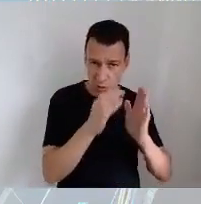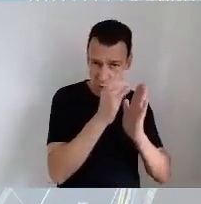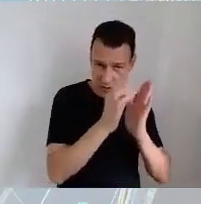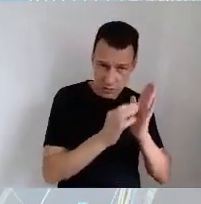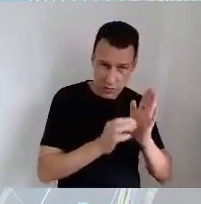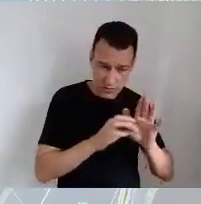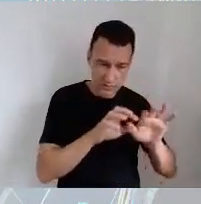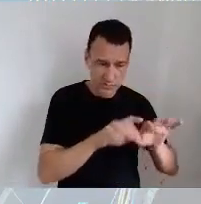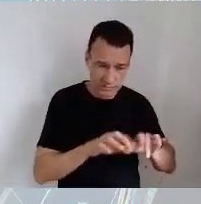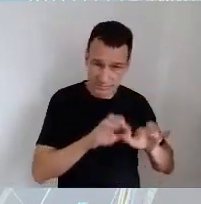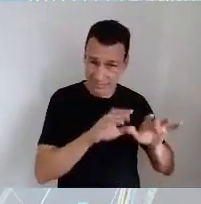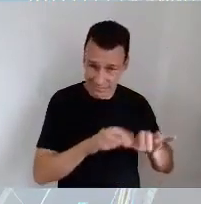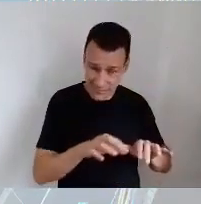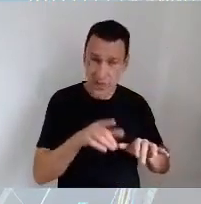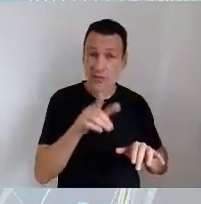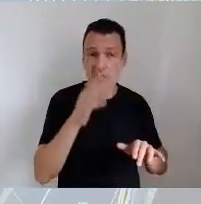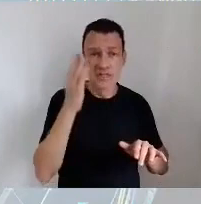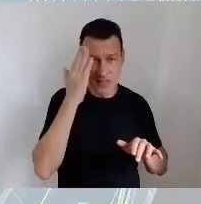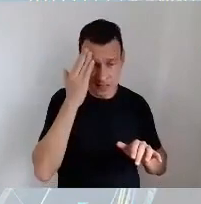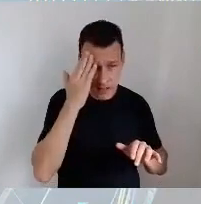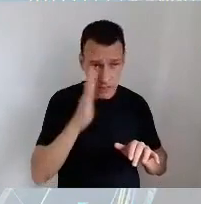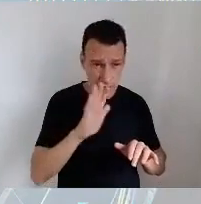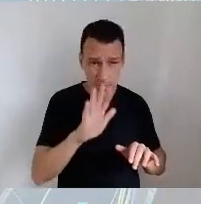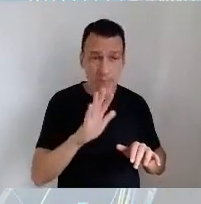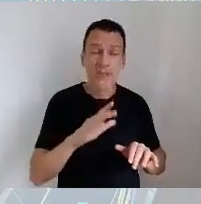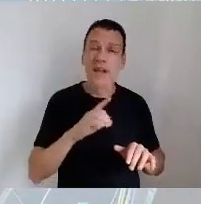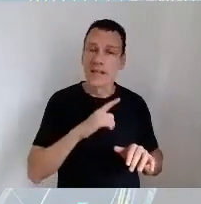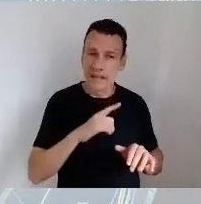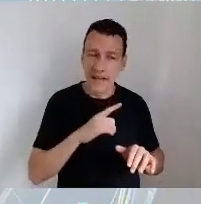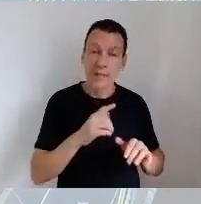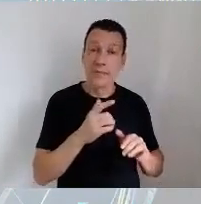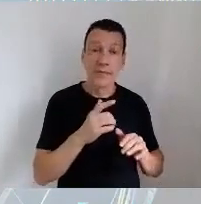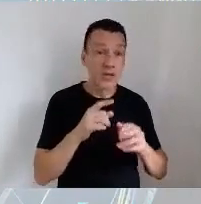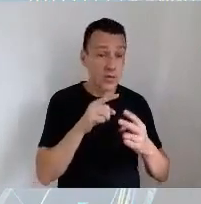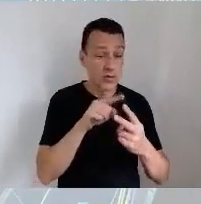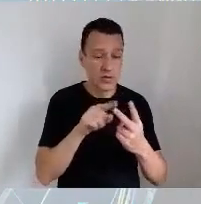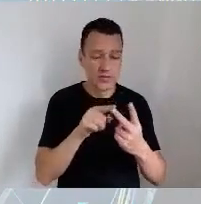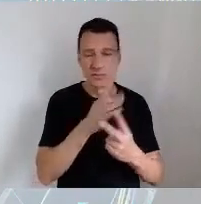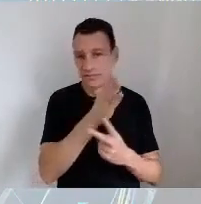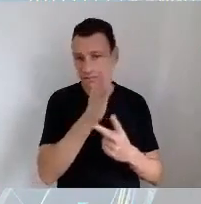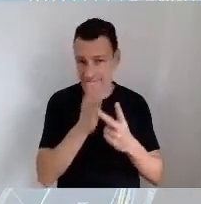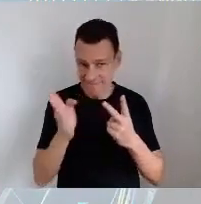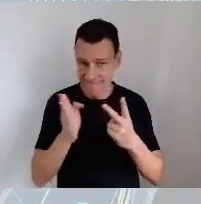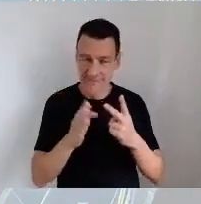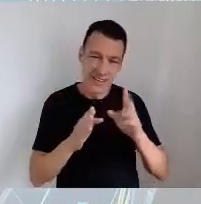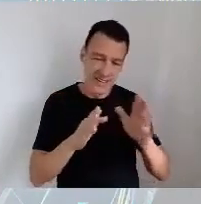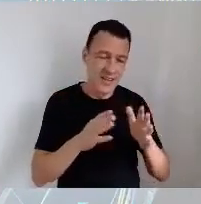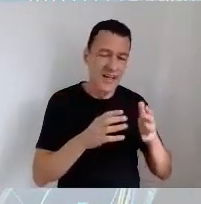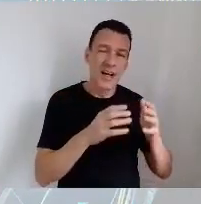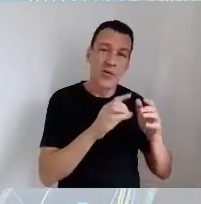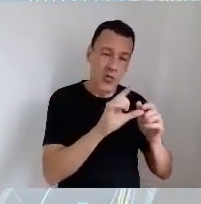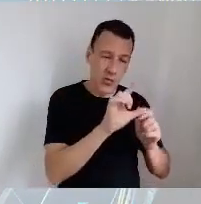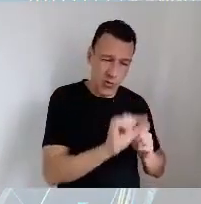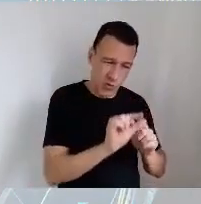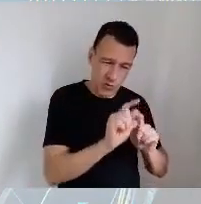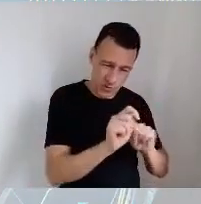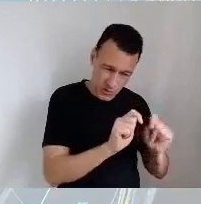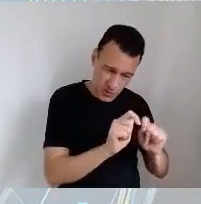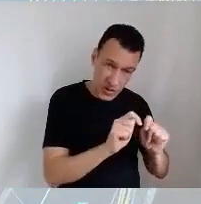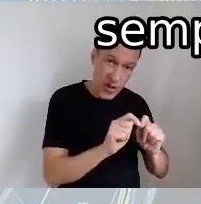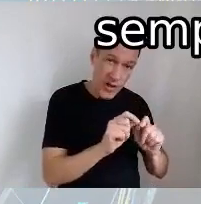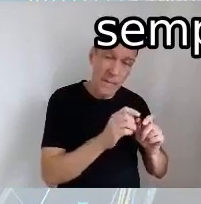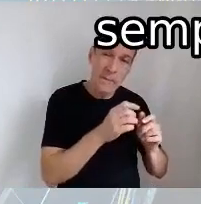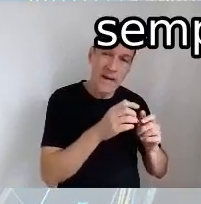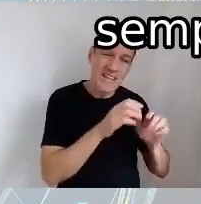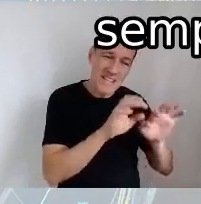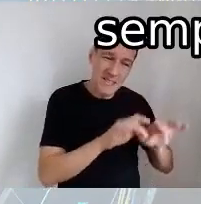sistema você sempre tá lidando com o impasse entre reduzir o custo para desenvolver ou reduzir o custo para manter o ponto todo